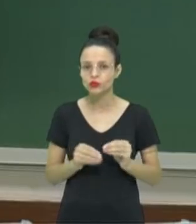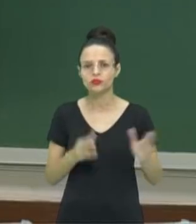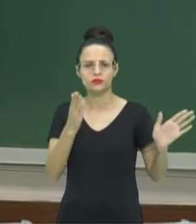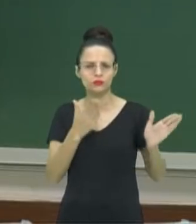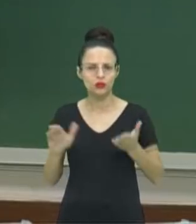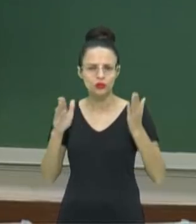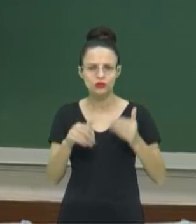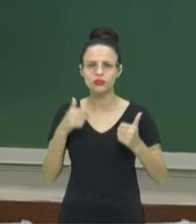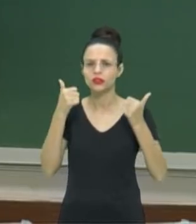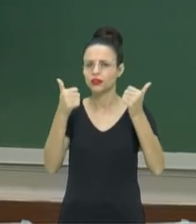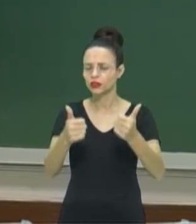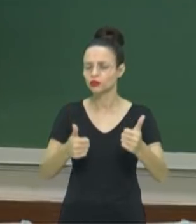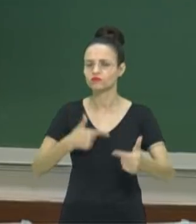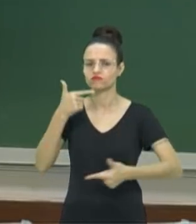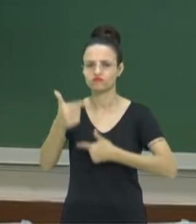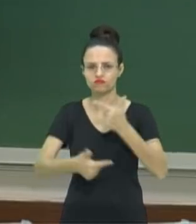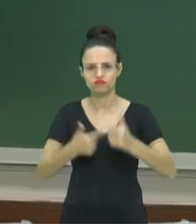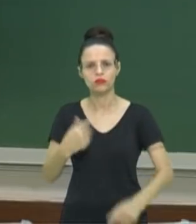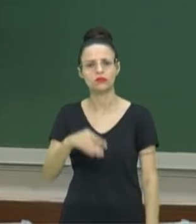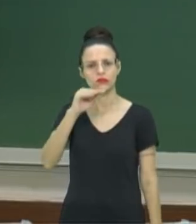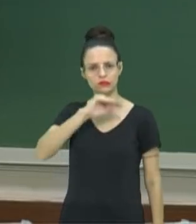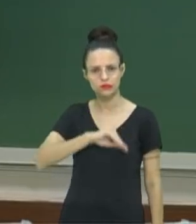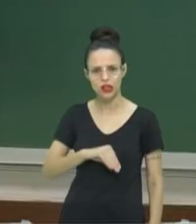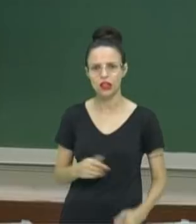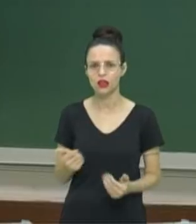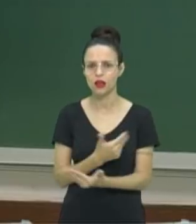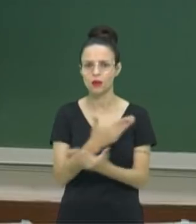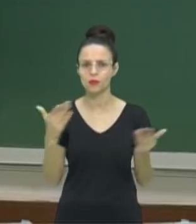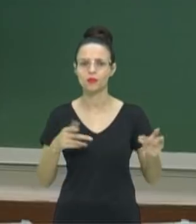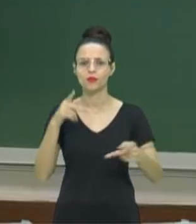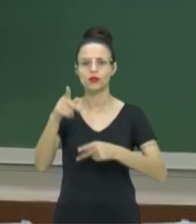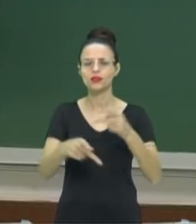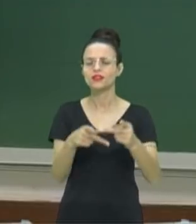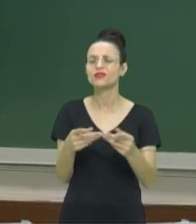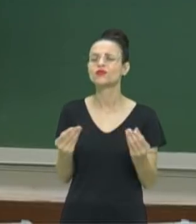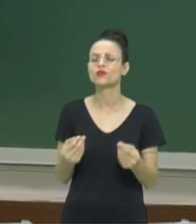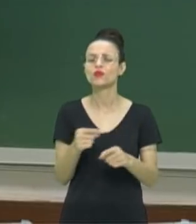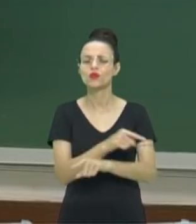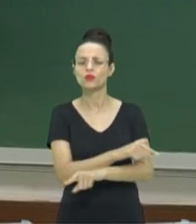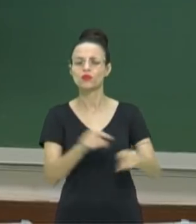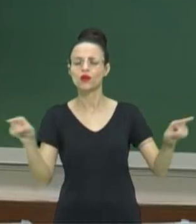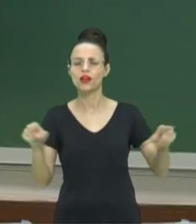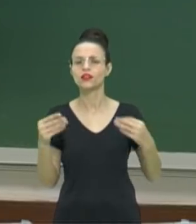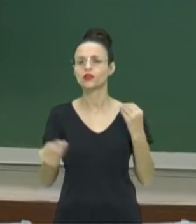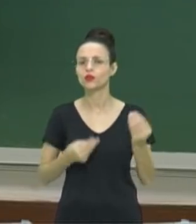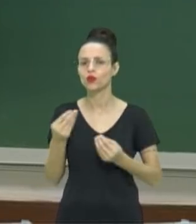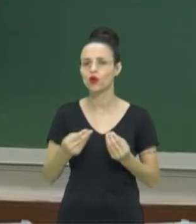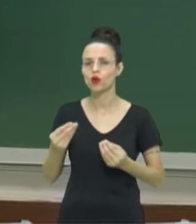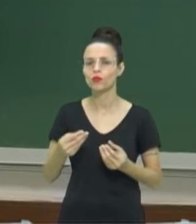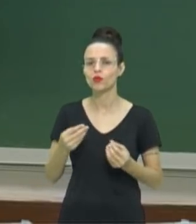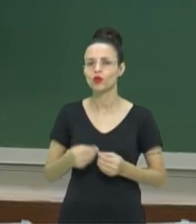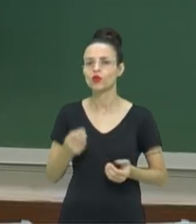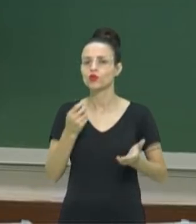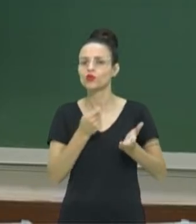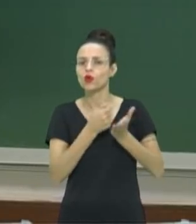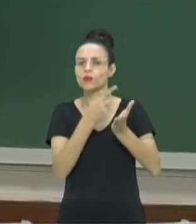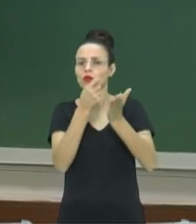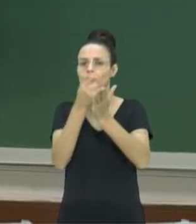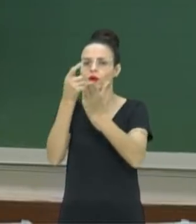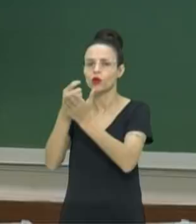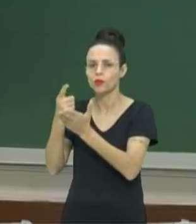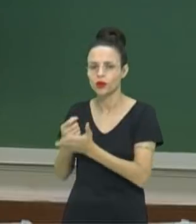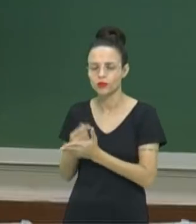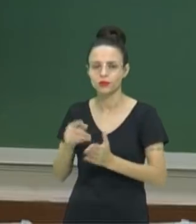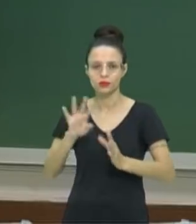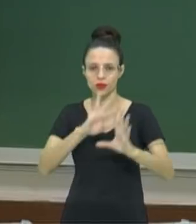produzido, as atividades geram renda, e como é que a população, como é que está retratada a ideia do consumo, então, para a